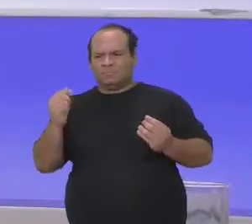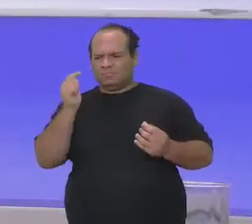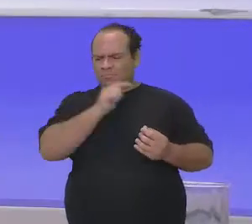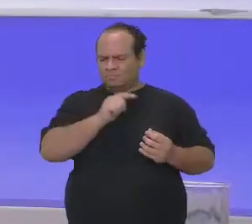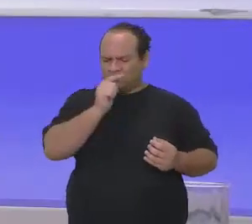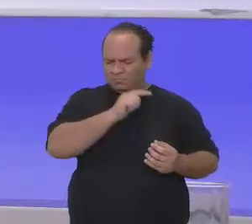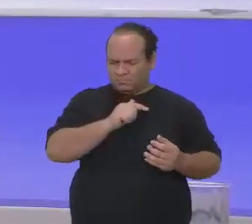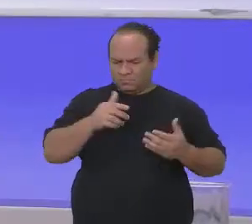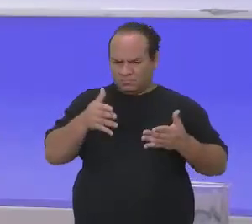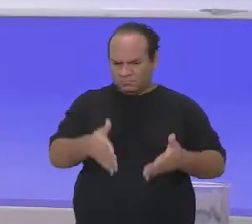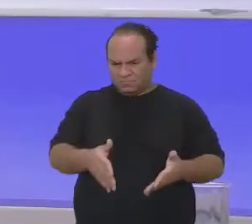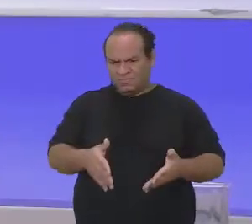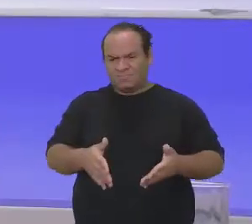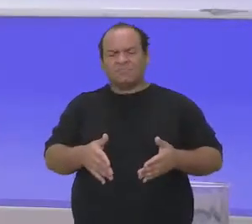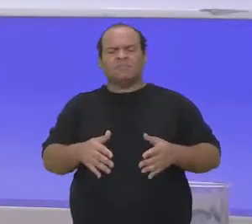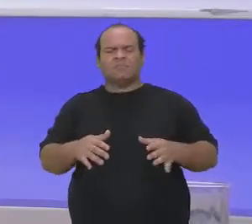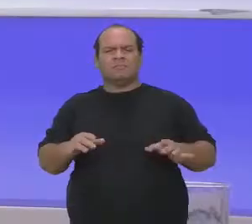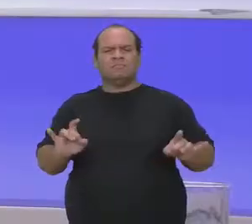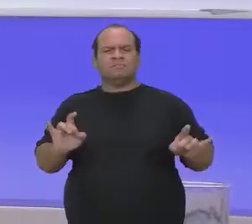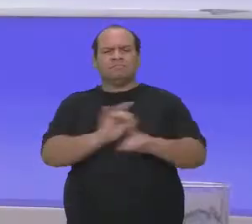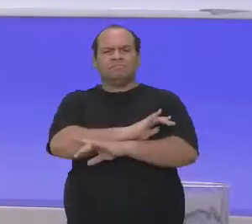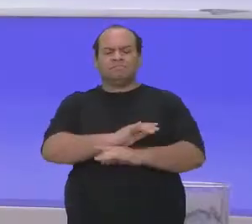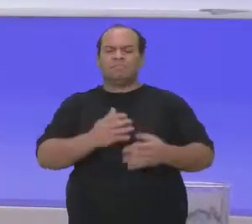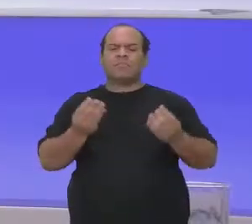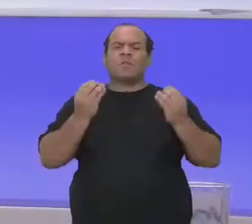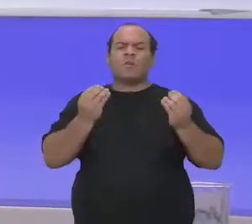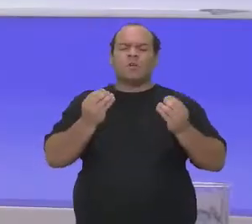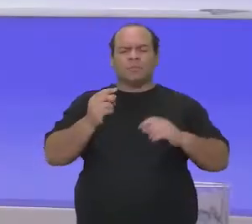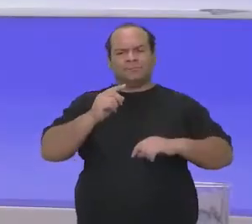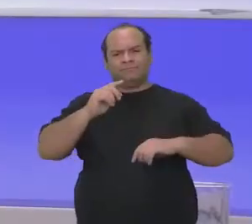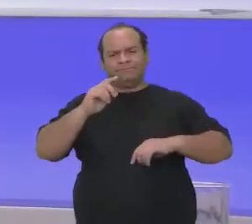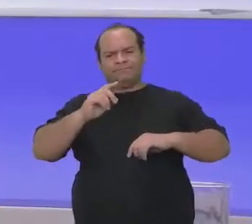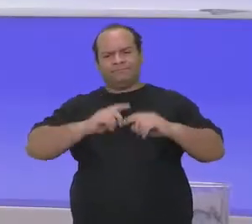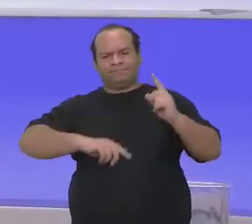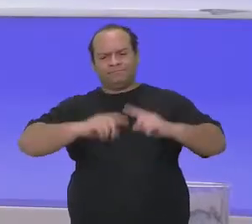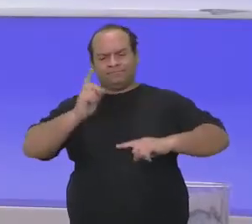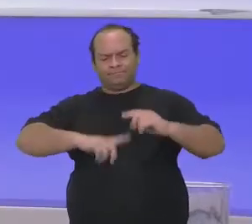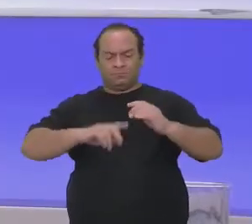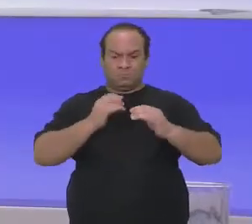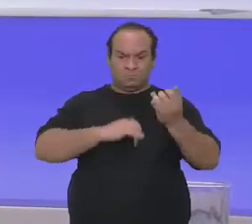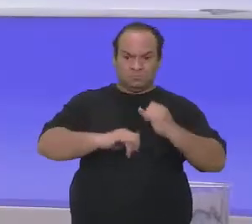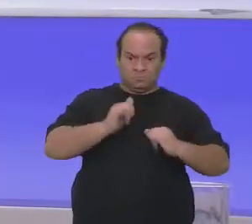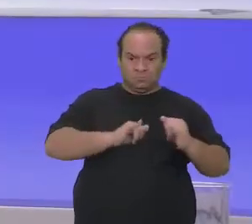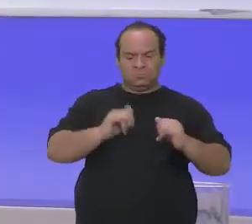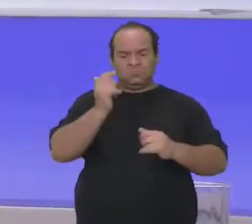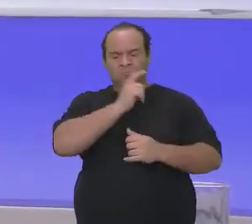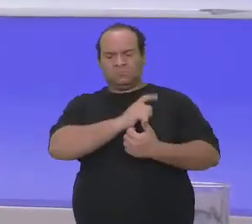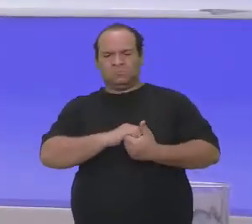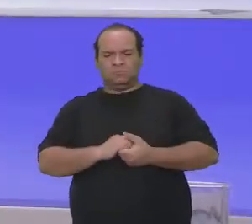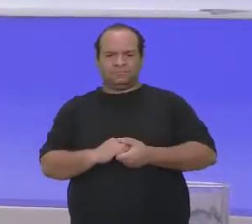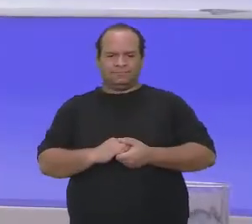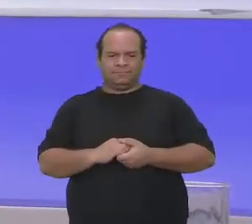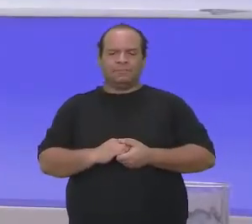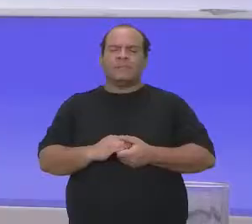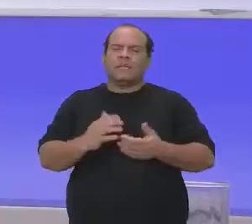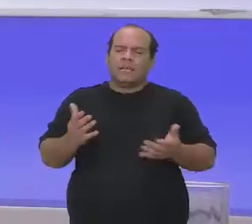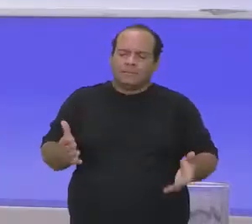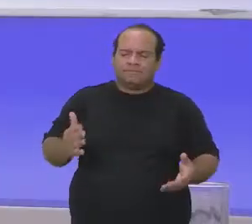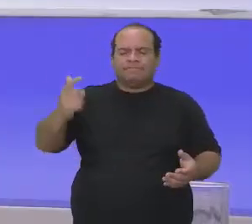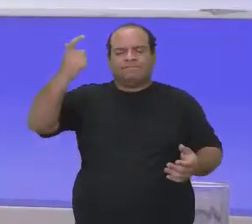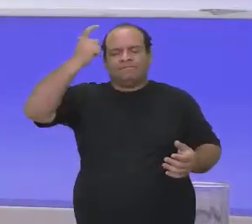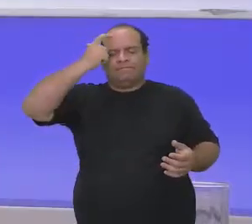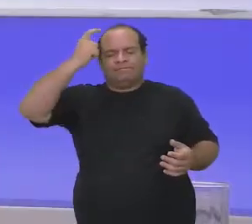até ao consumidor final, como que eu desenvolvo um produto com baixa pegada de carbono. Então, são repensar